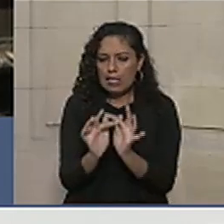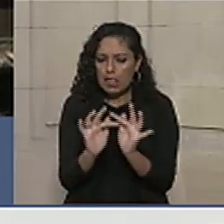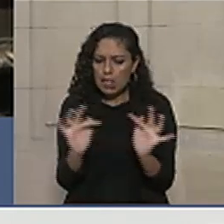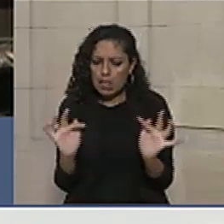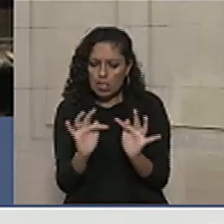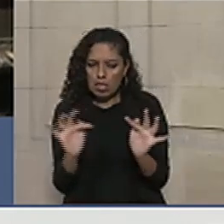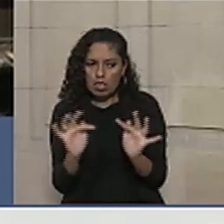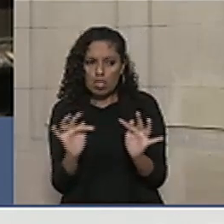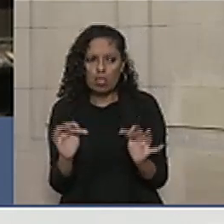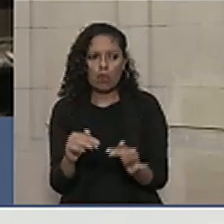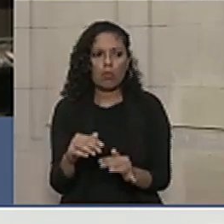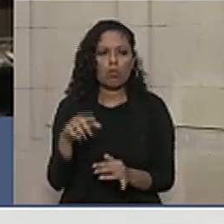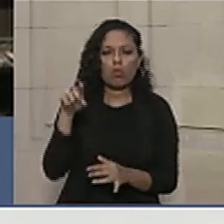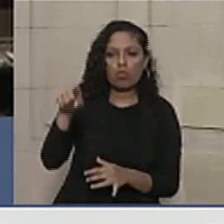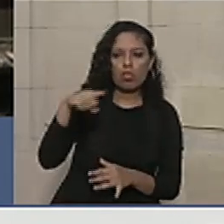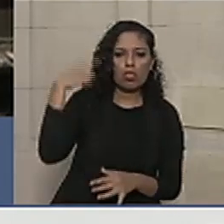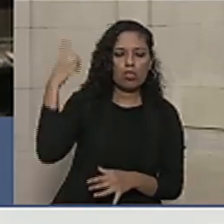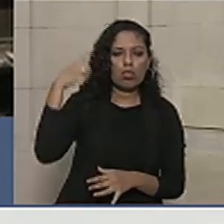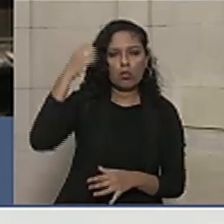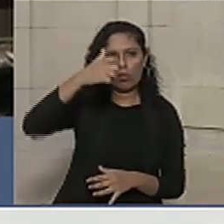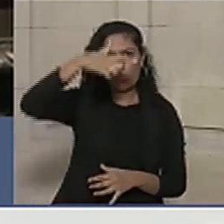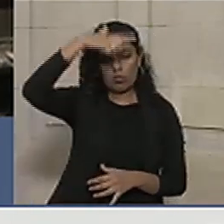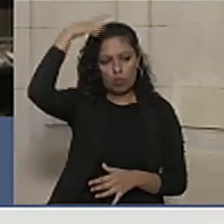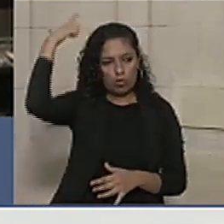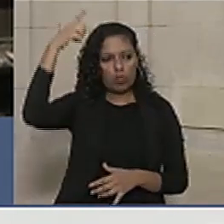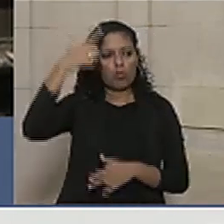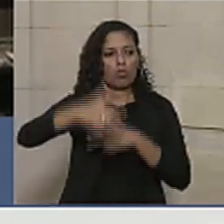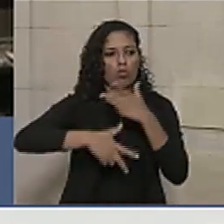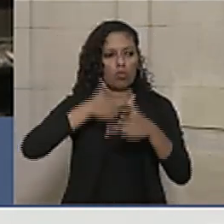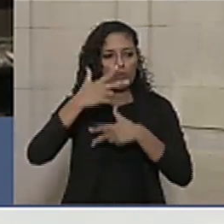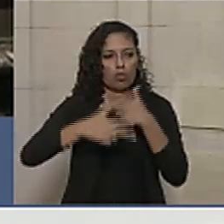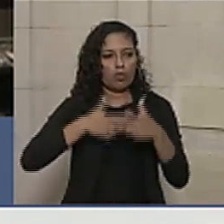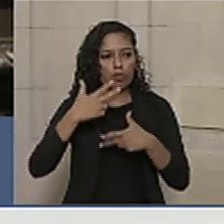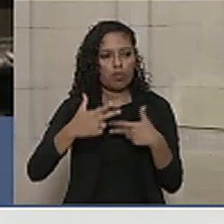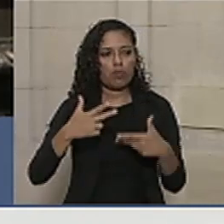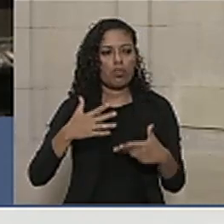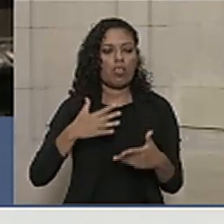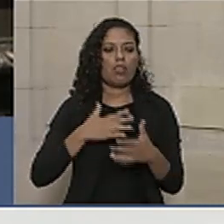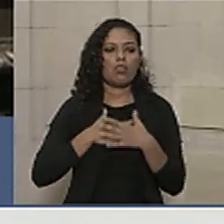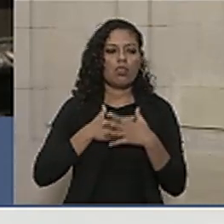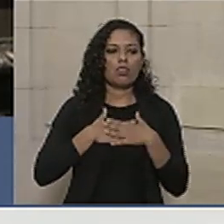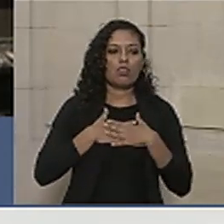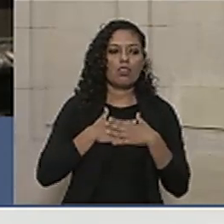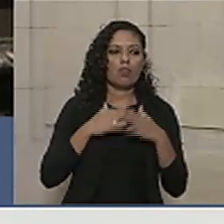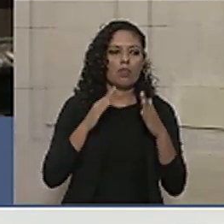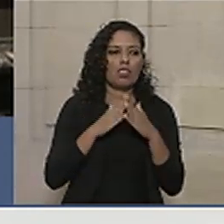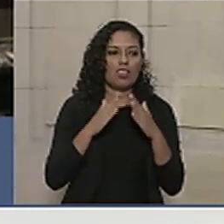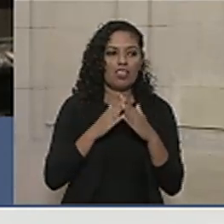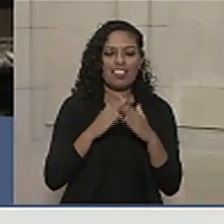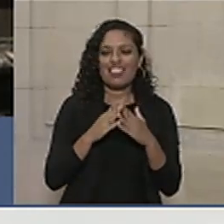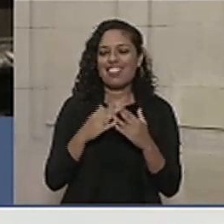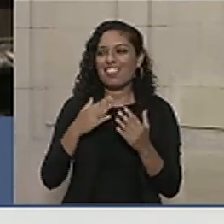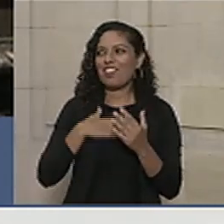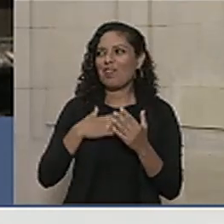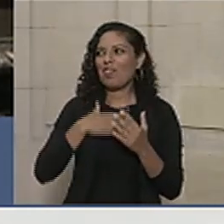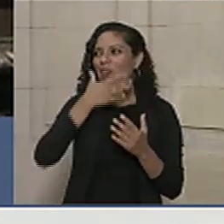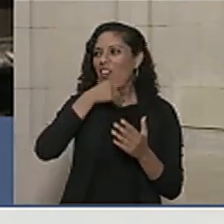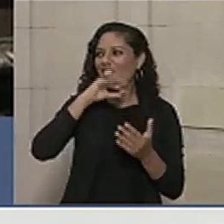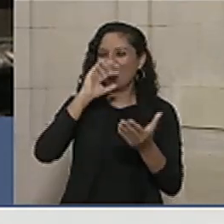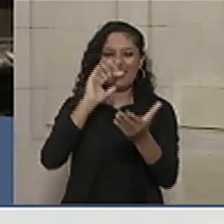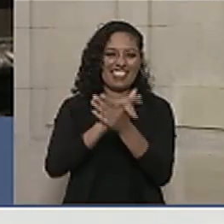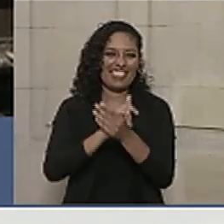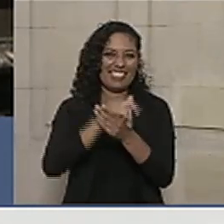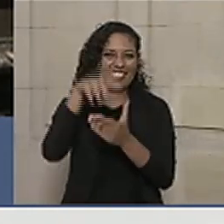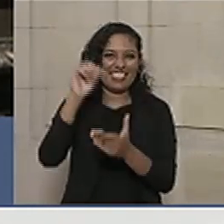Querido deputado Luiz Paulo, que arregimentou um fã na minha casa. Meu esposo é fã do deputado